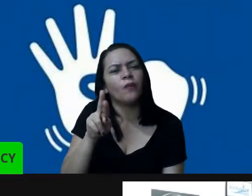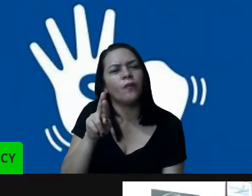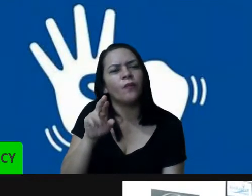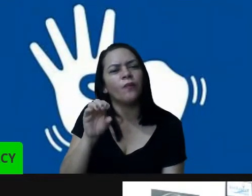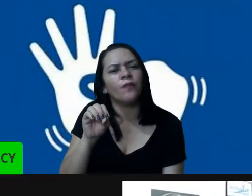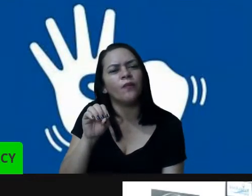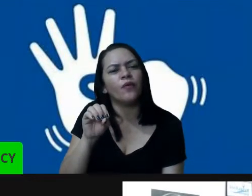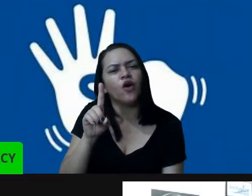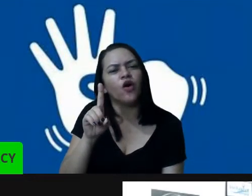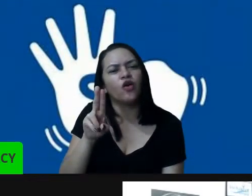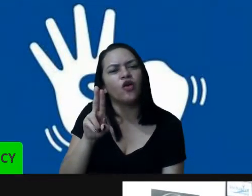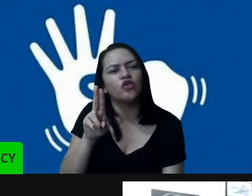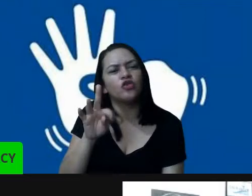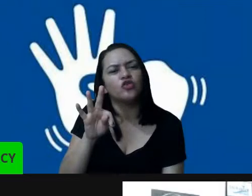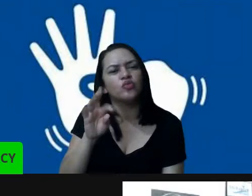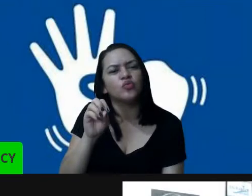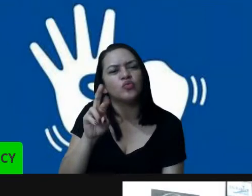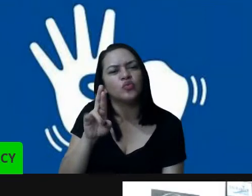músicos. Eu tenho aqui